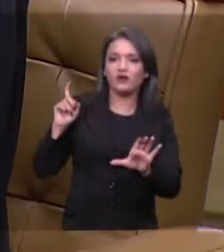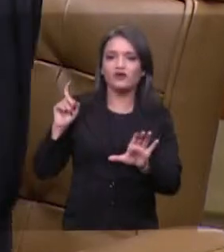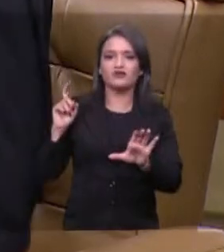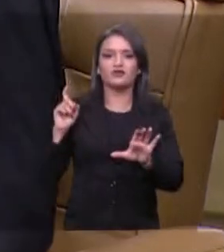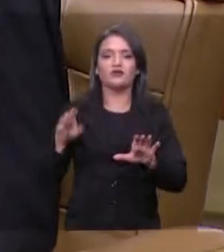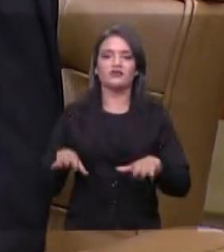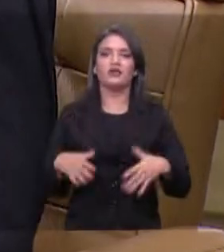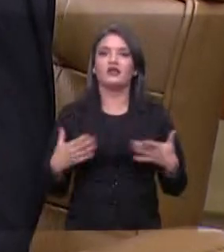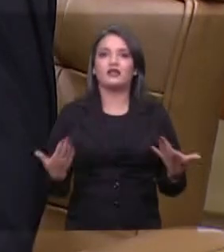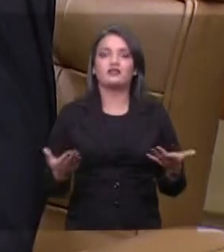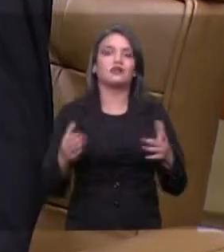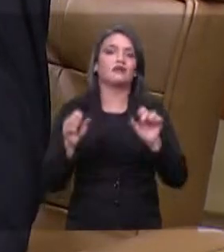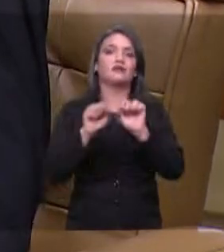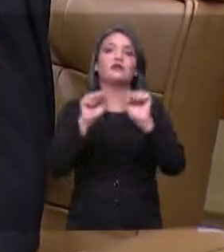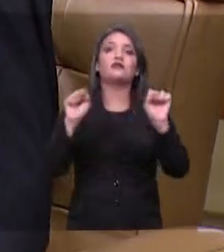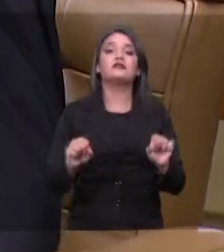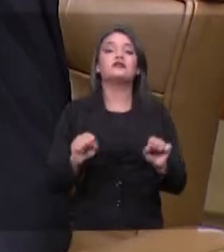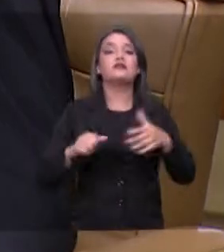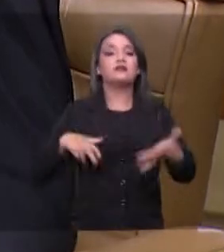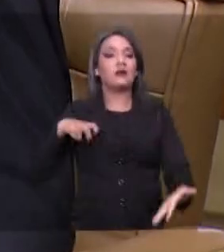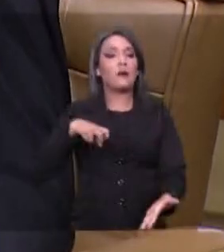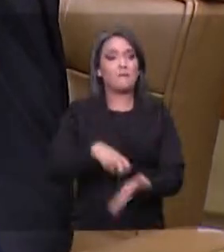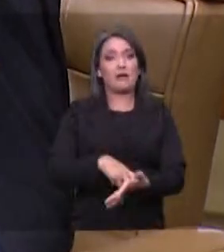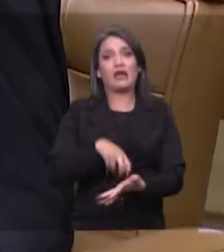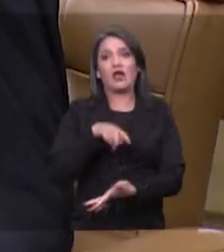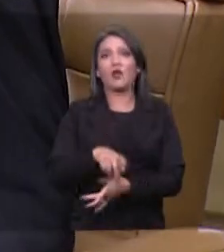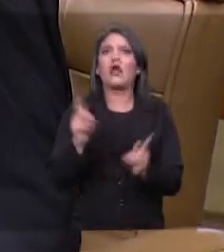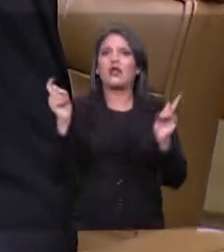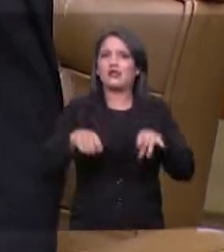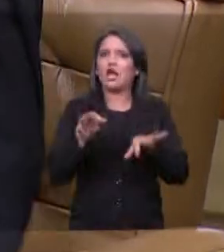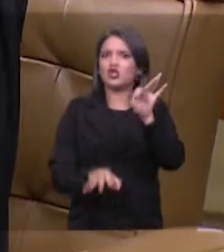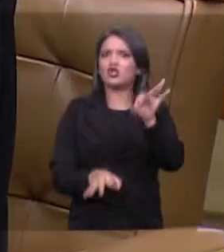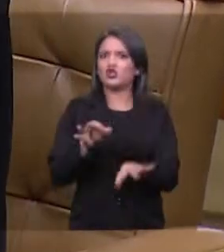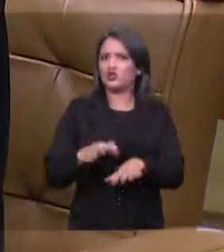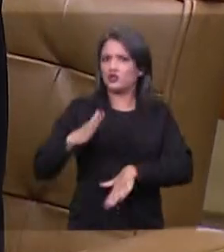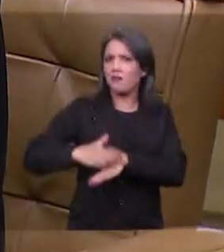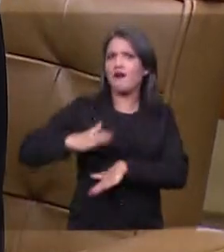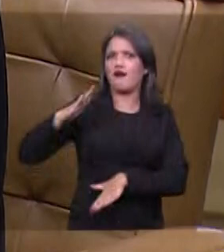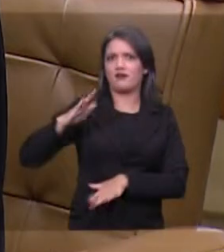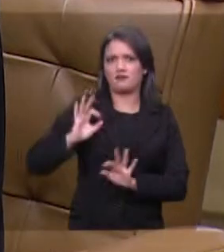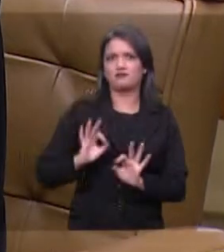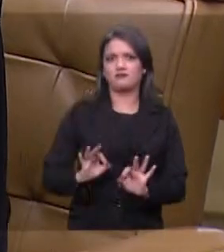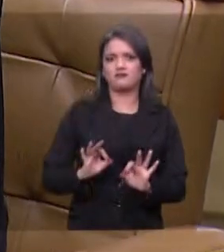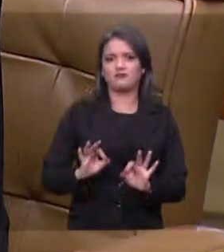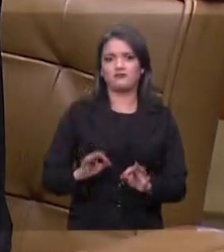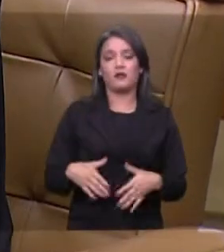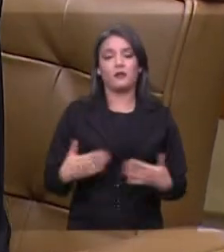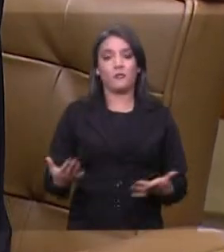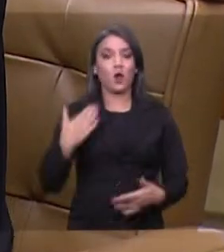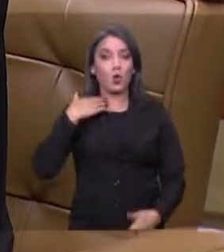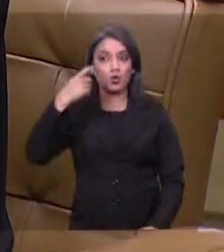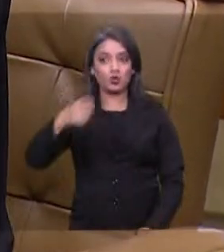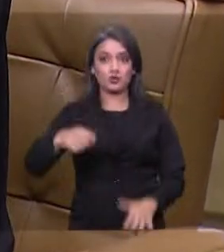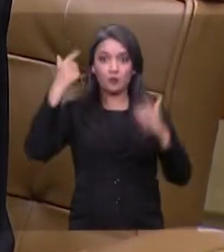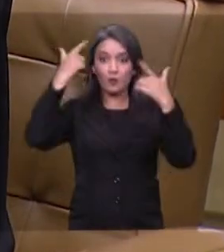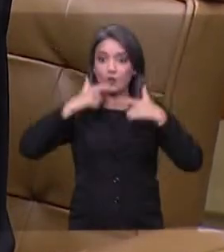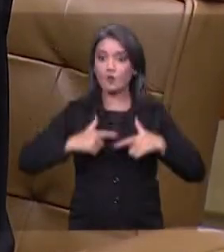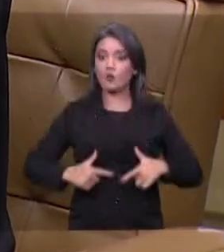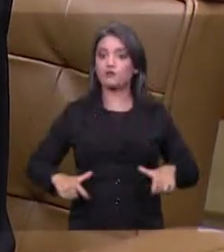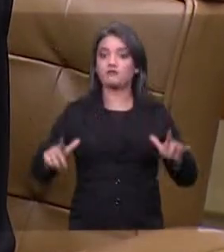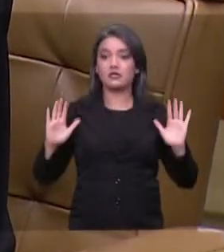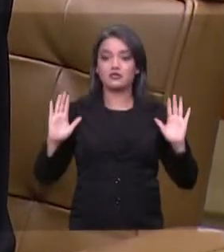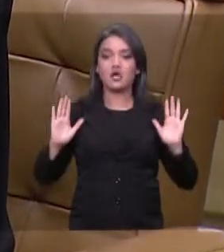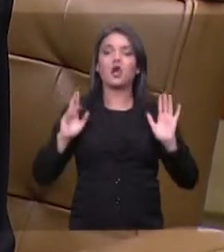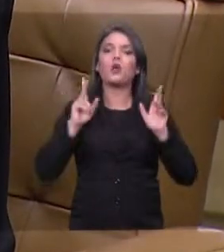que o sistema penal seja potencialmente mais justo. A imparcialidade do juiz, conforme a